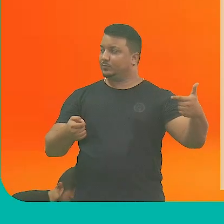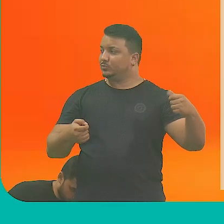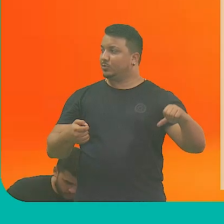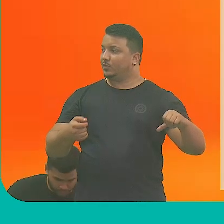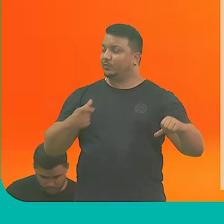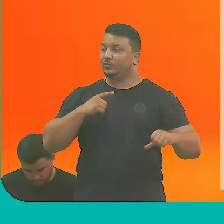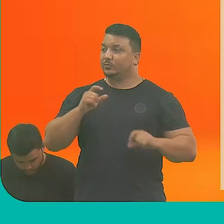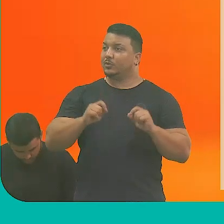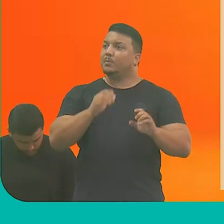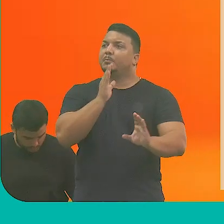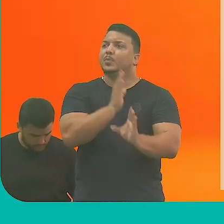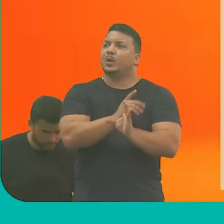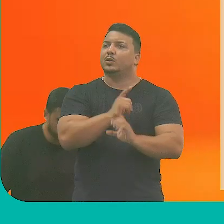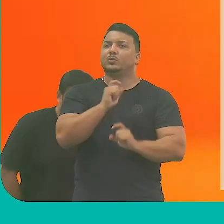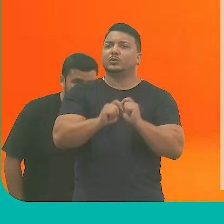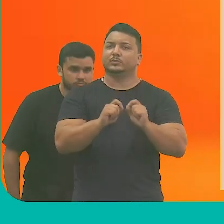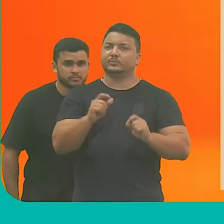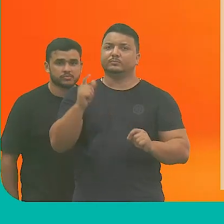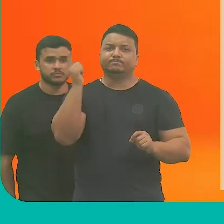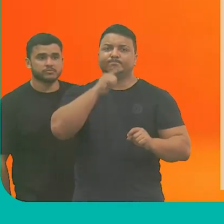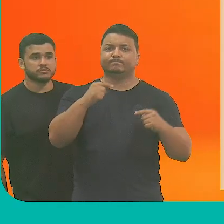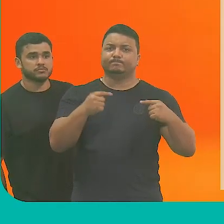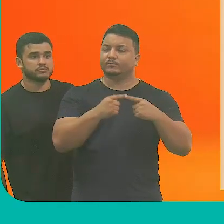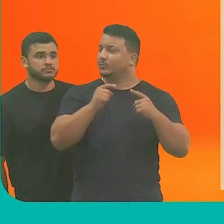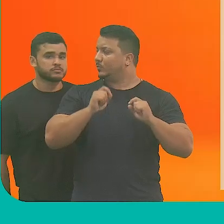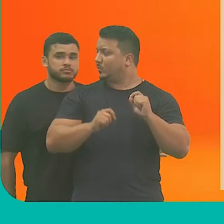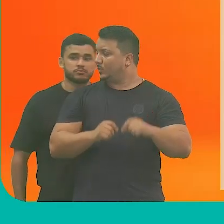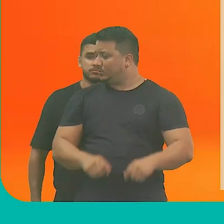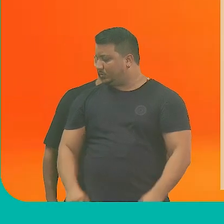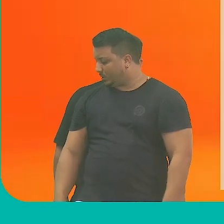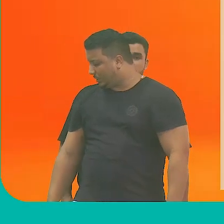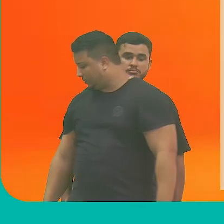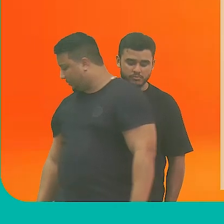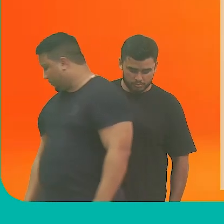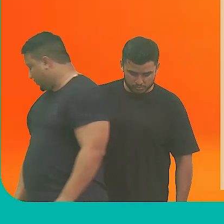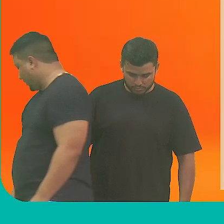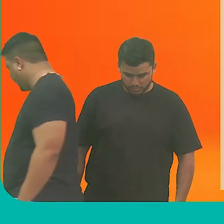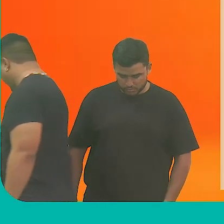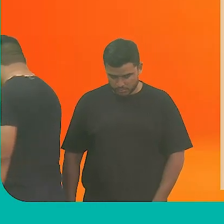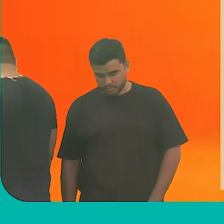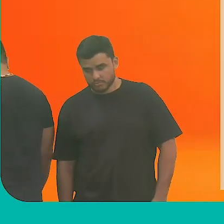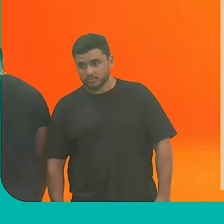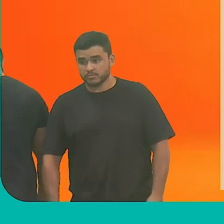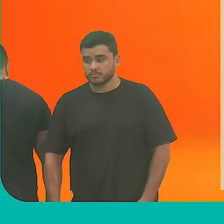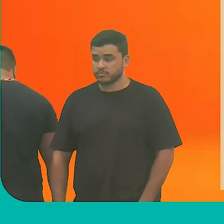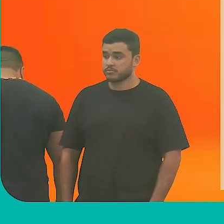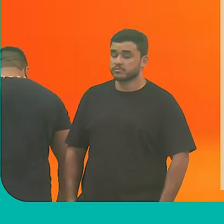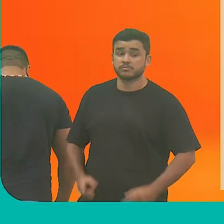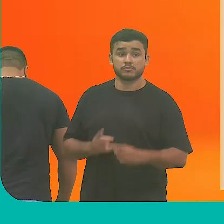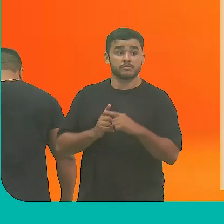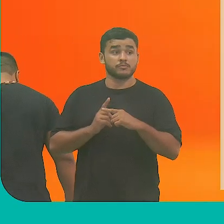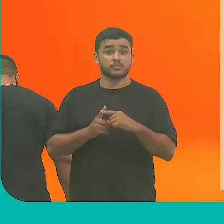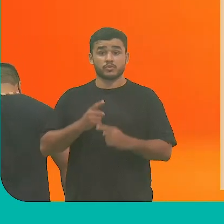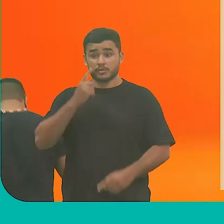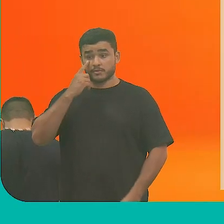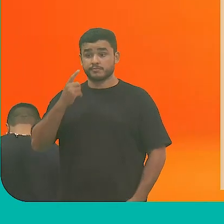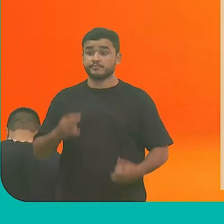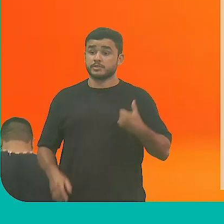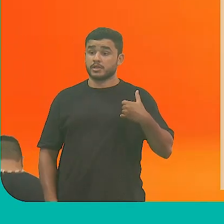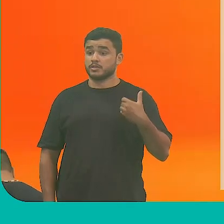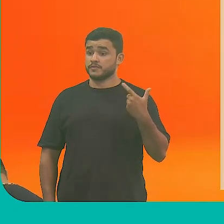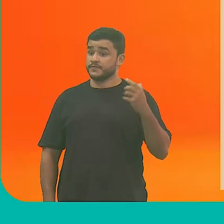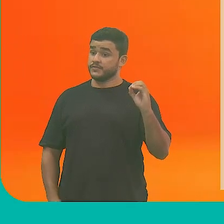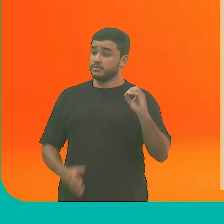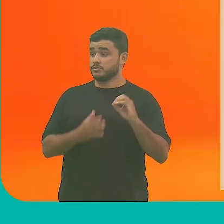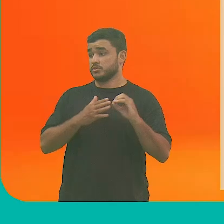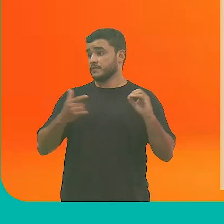anos, por quê? Porque eles têm o menor percentual de imunização, ó. Então, o